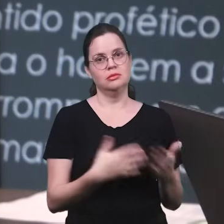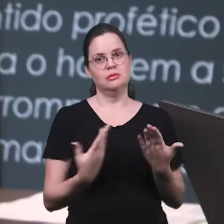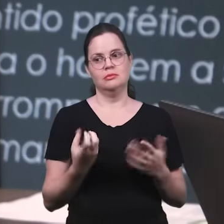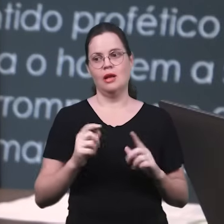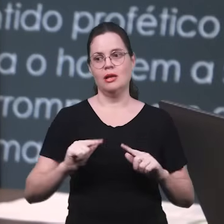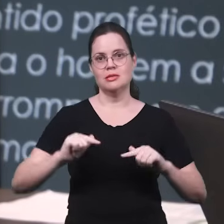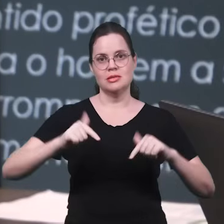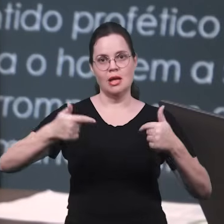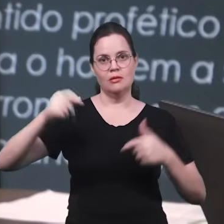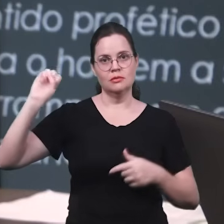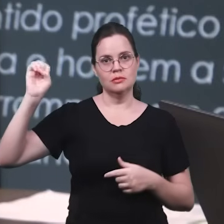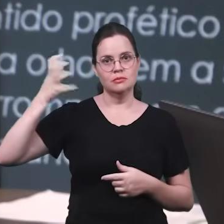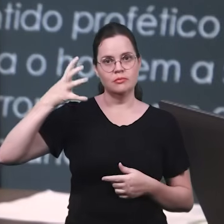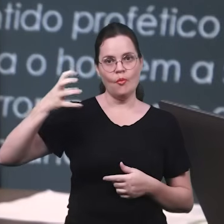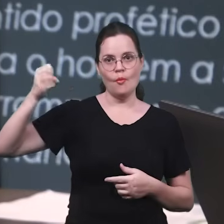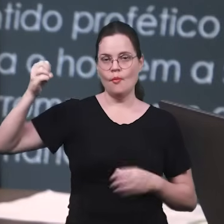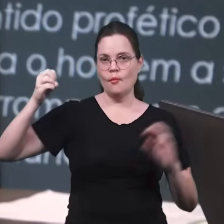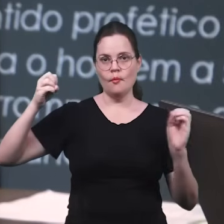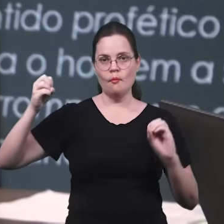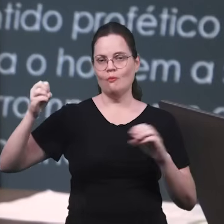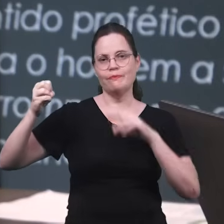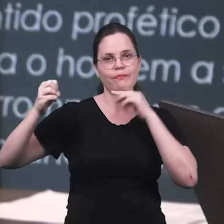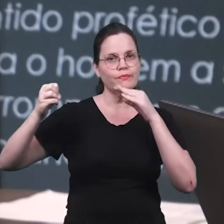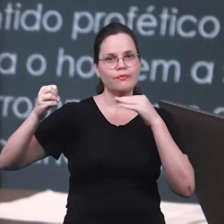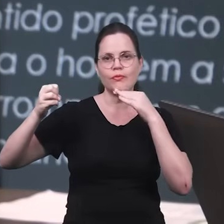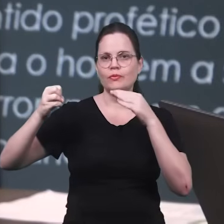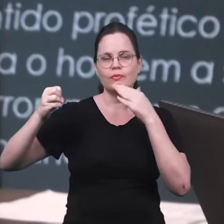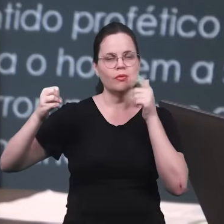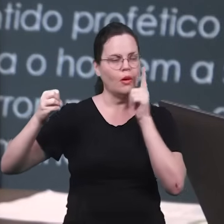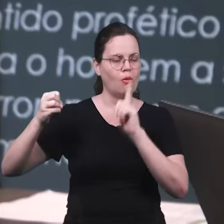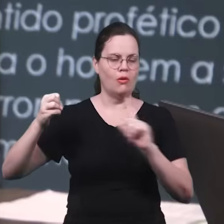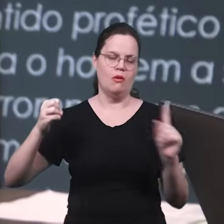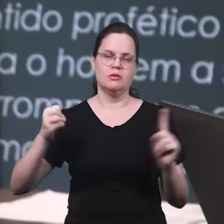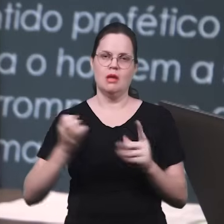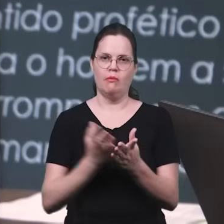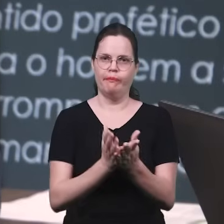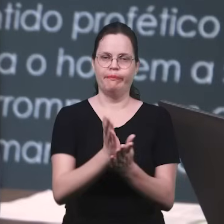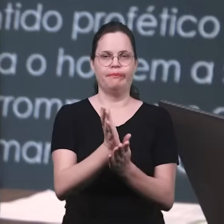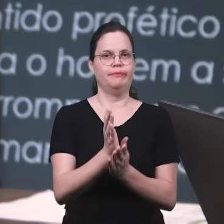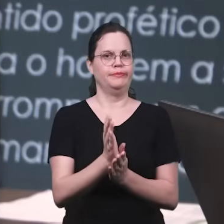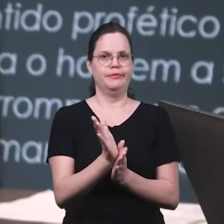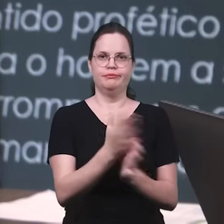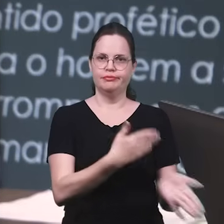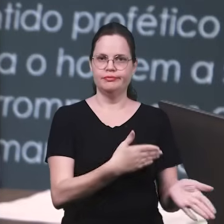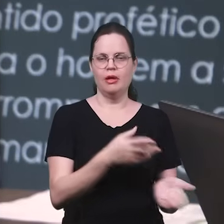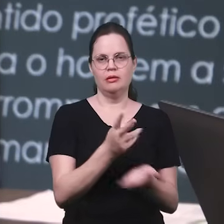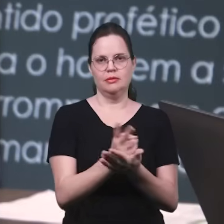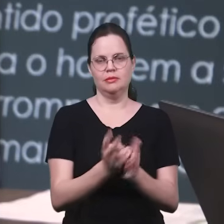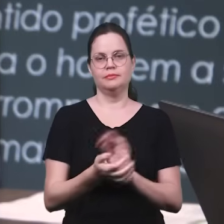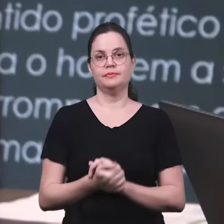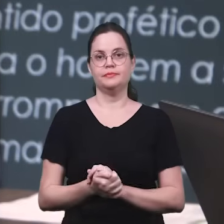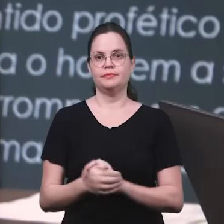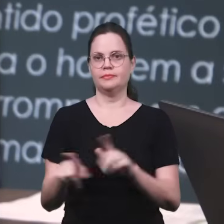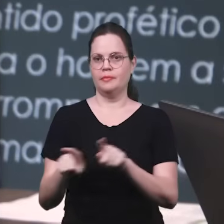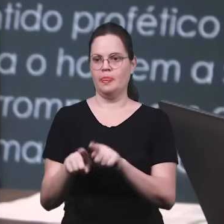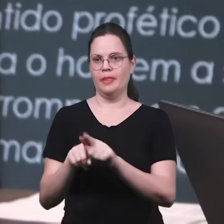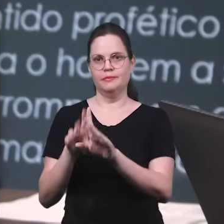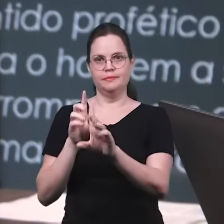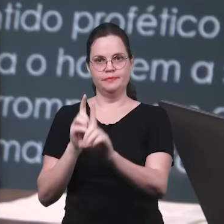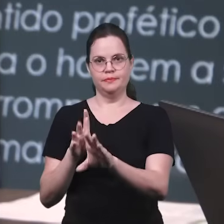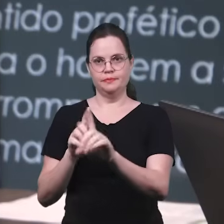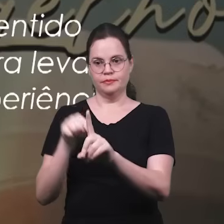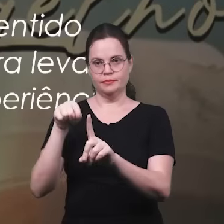não consegue se firmar no projeto de Deus. E, por fim, então, no contraponto aqui, a descoberta do